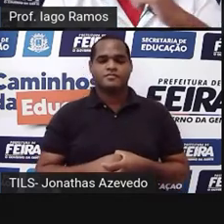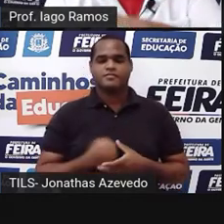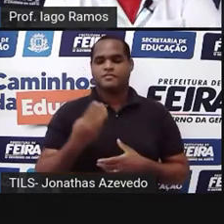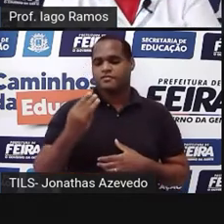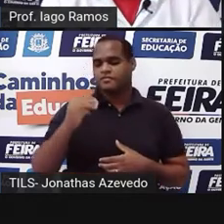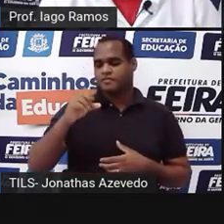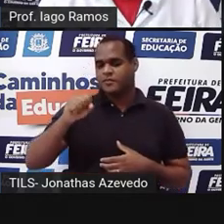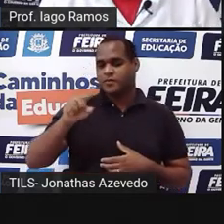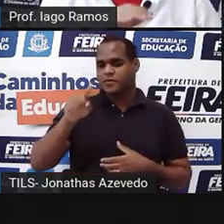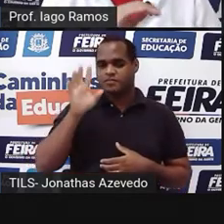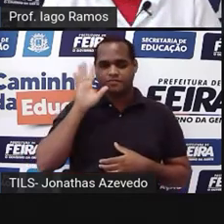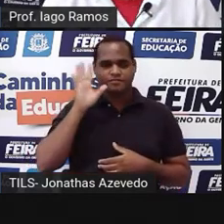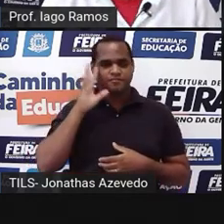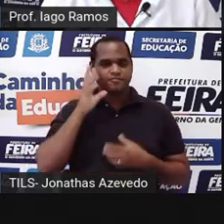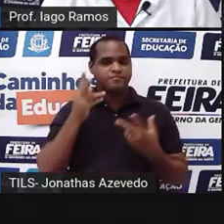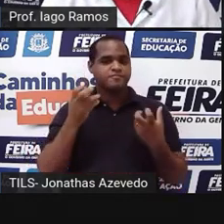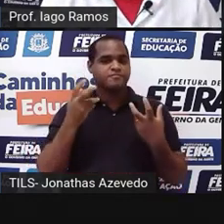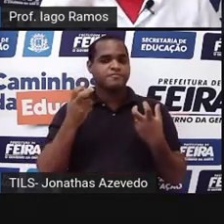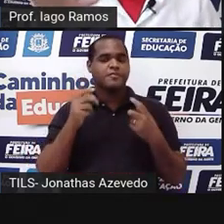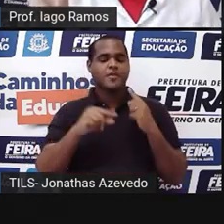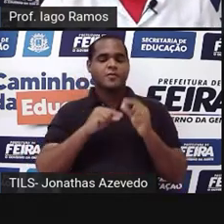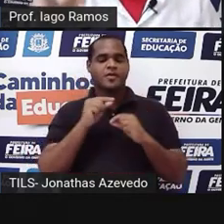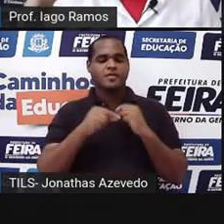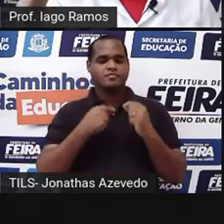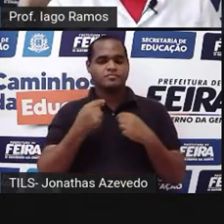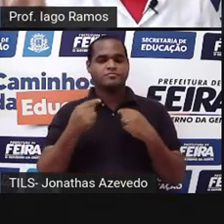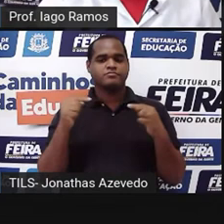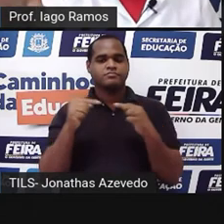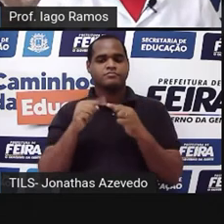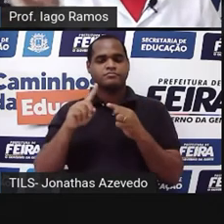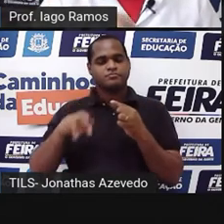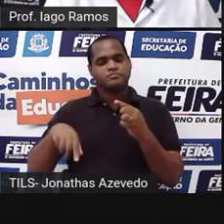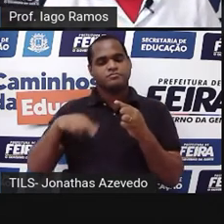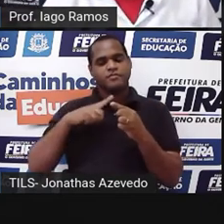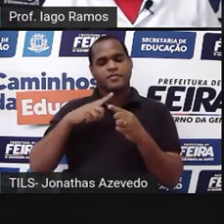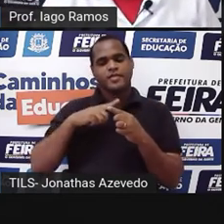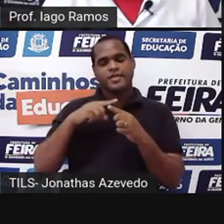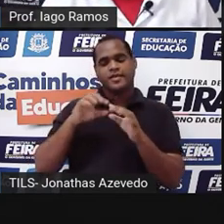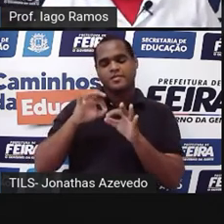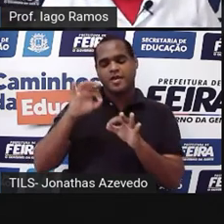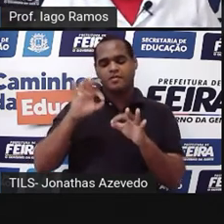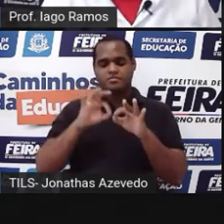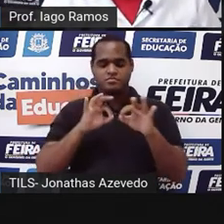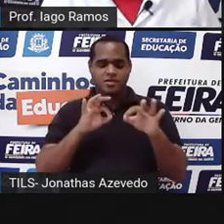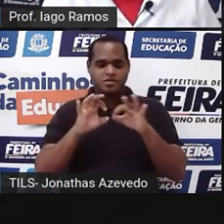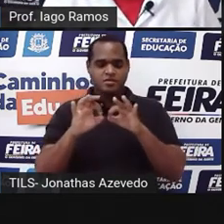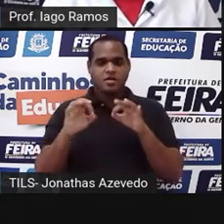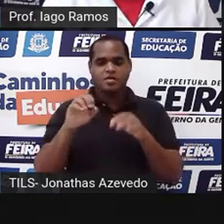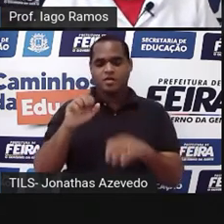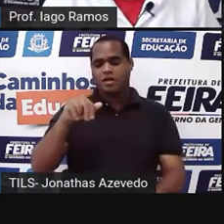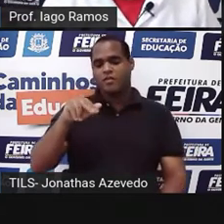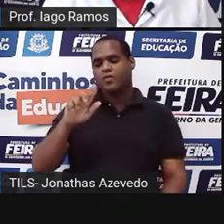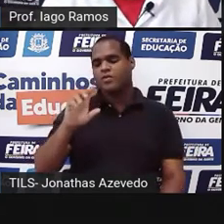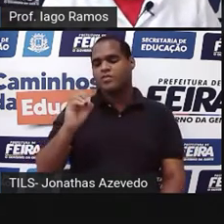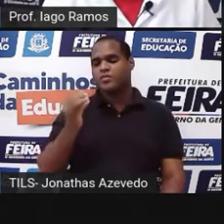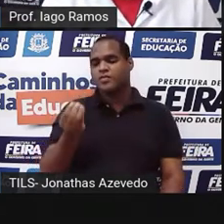30 segundos, o que é que você percebeu sobre as medidas desses ângulos?